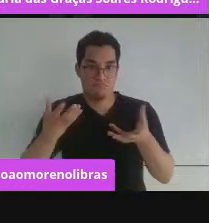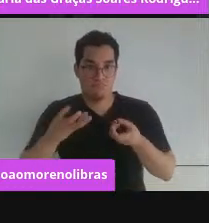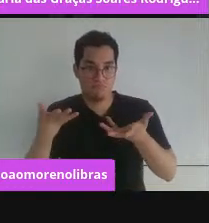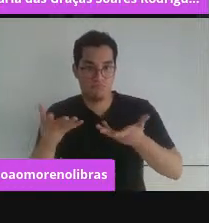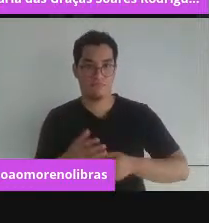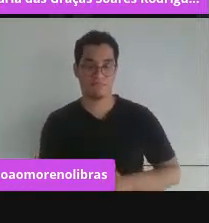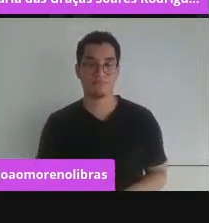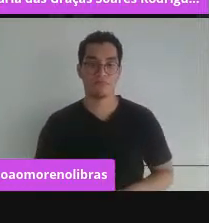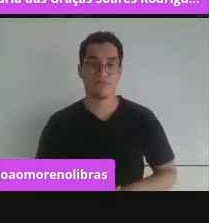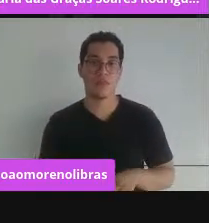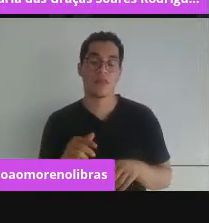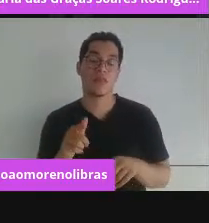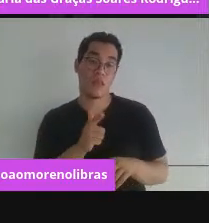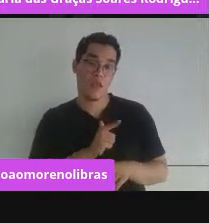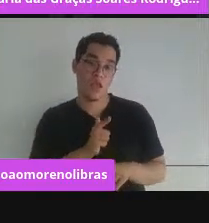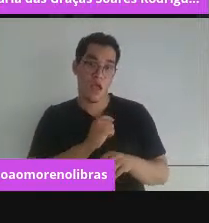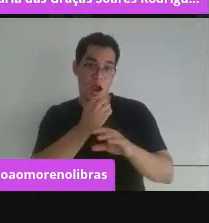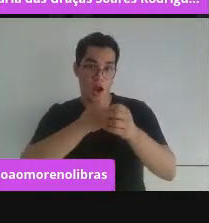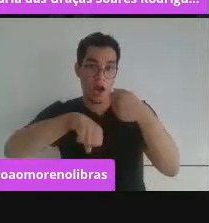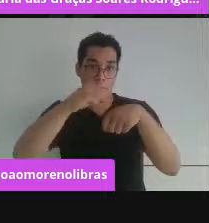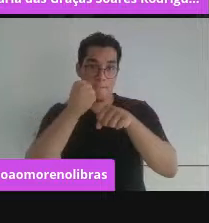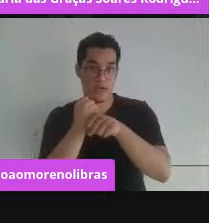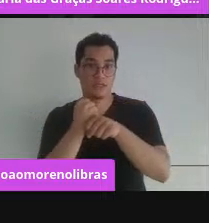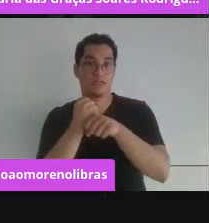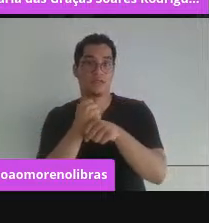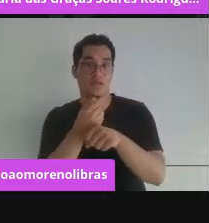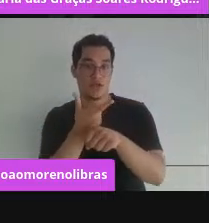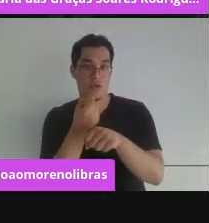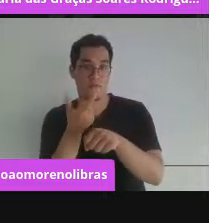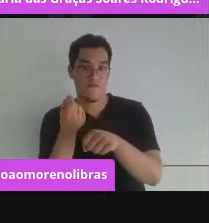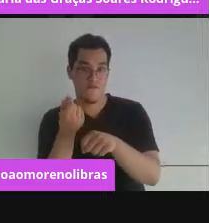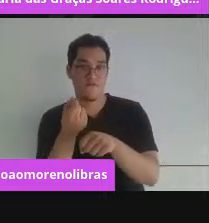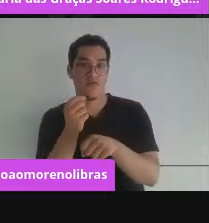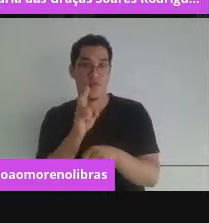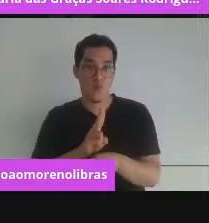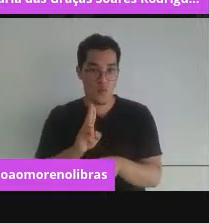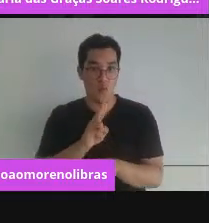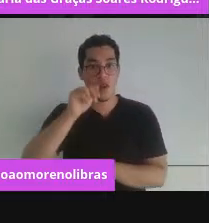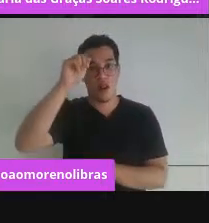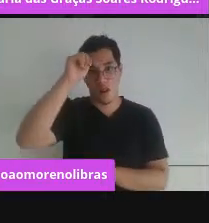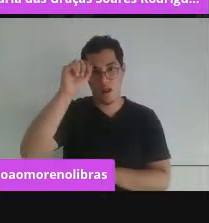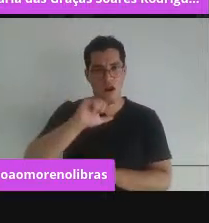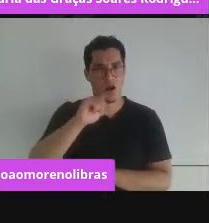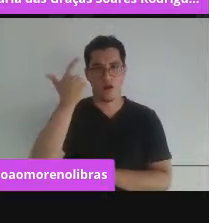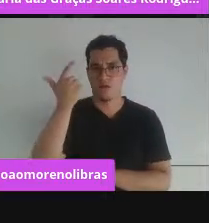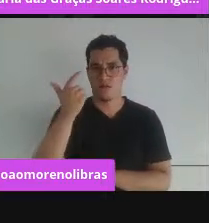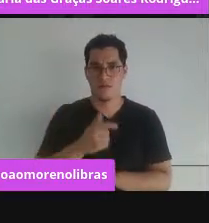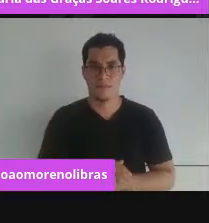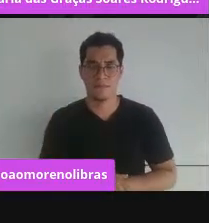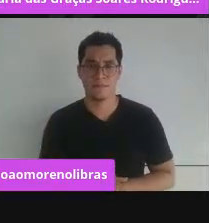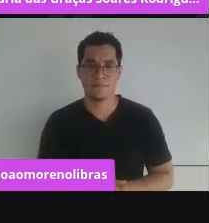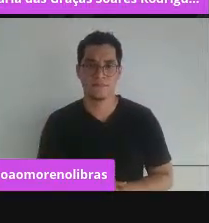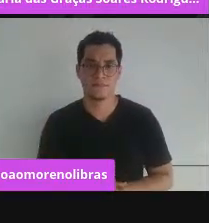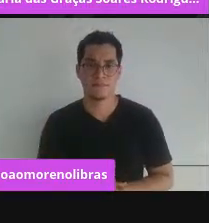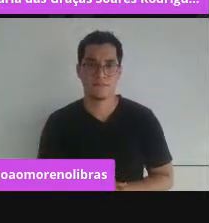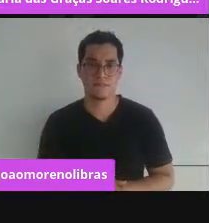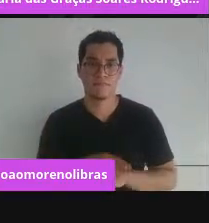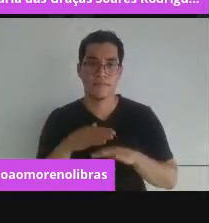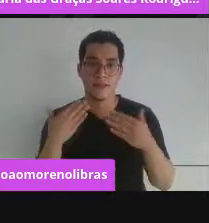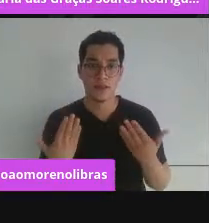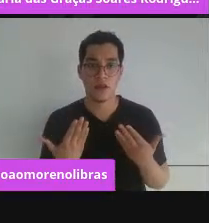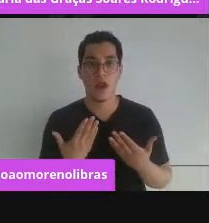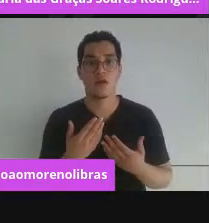também, mas é ela com outra autora. E também Adam, que Adam adota isso também. Então, em